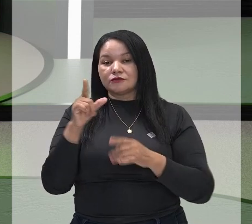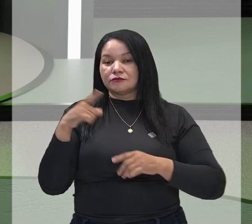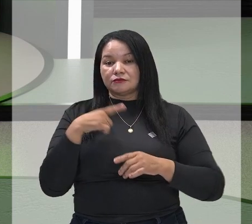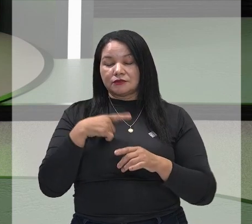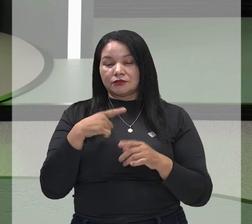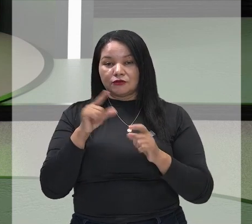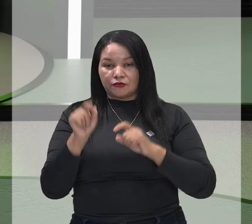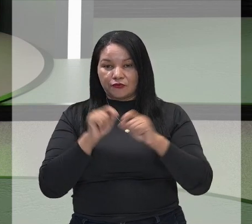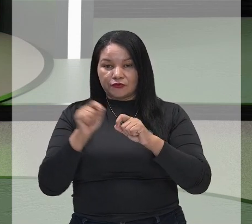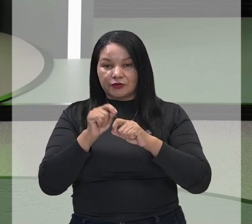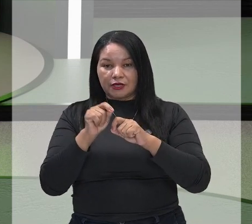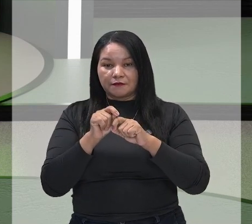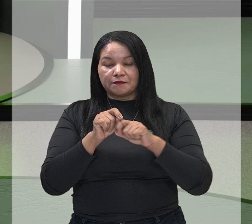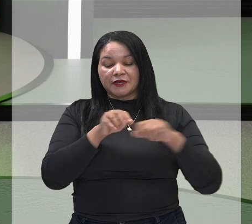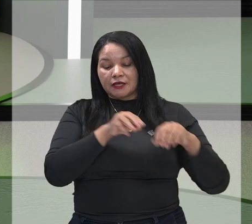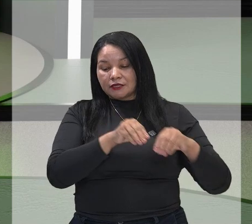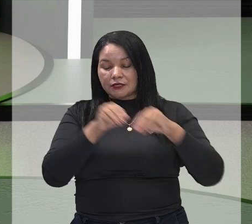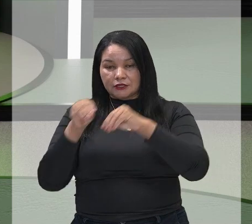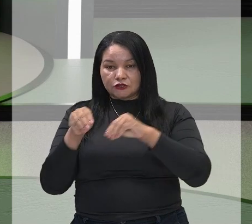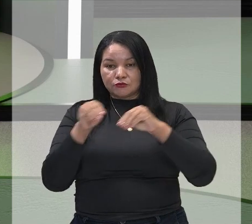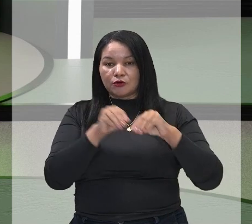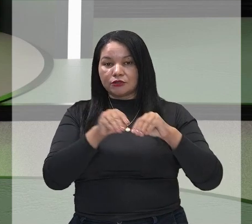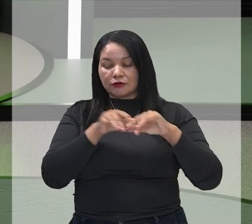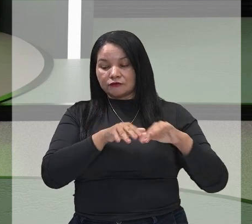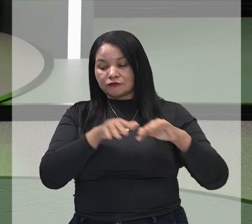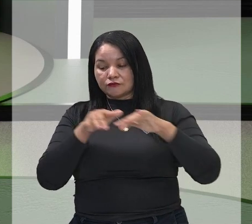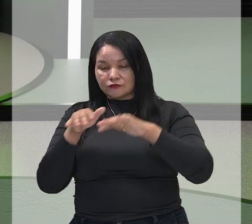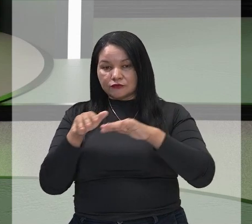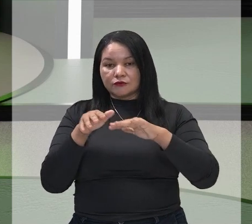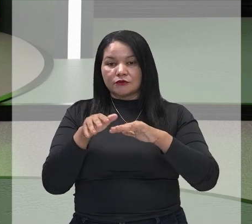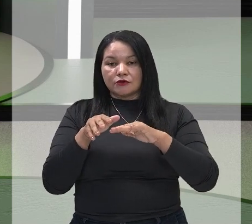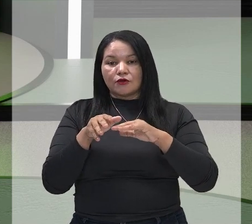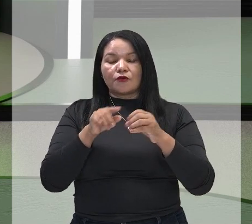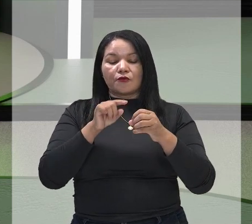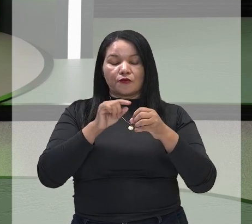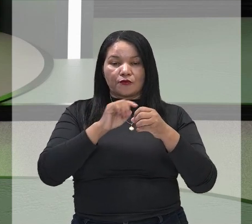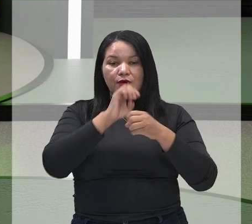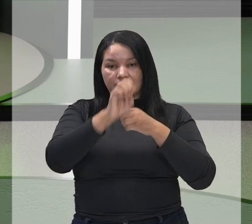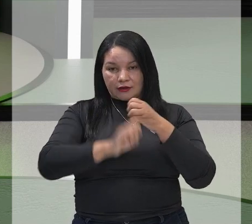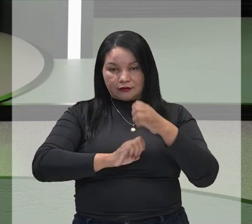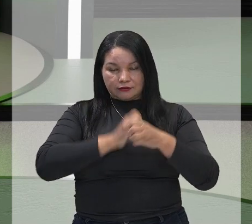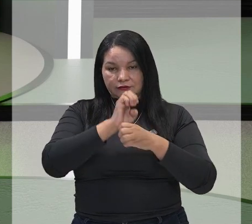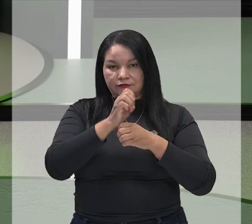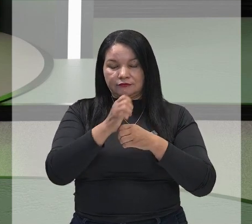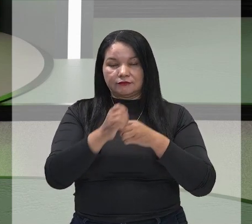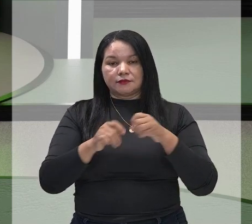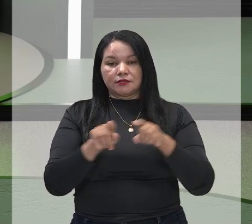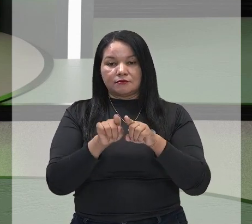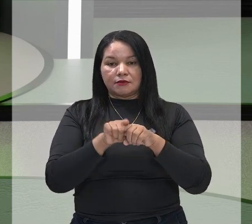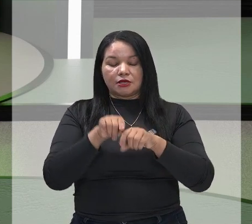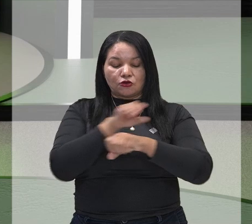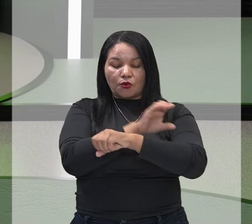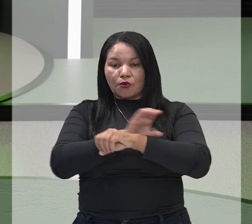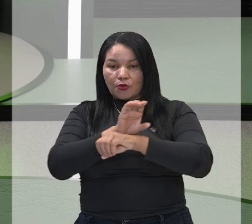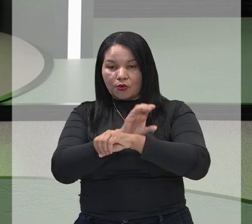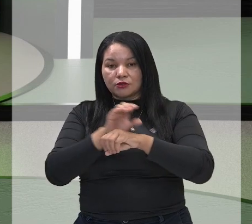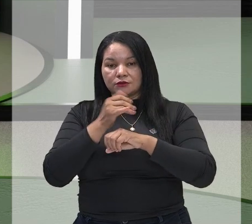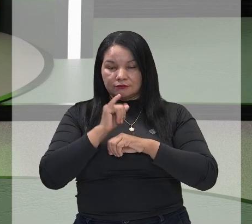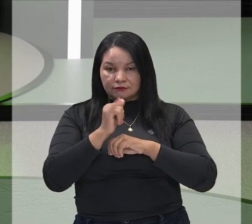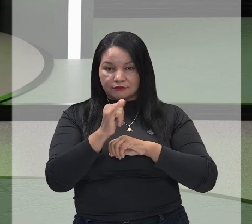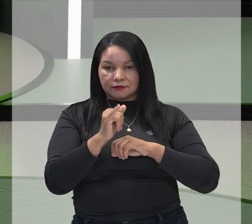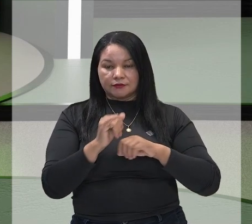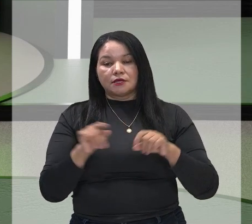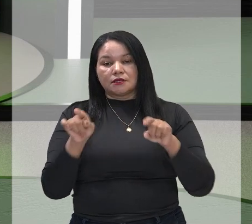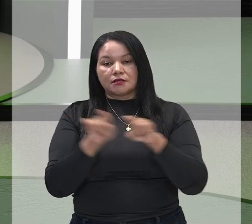capacidade para transportar elétrons, para transportar corrente elétrica. Existem elementos que são